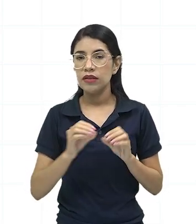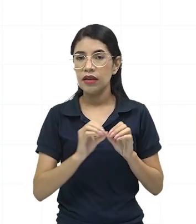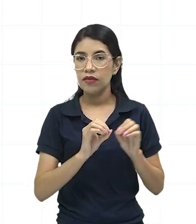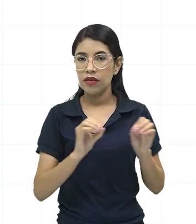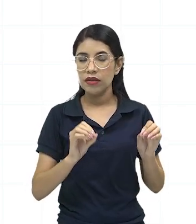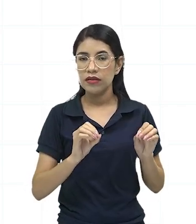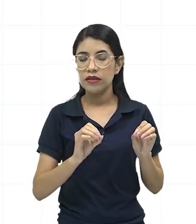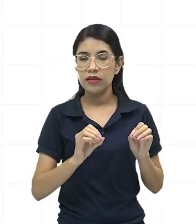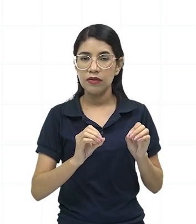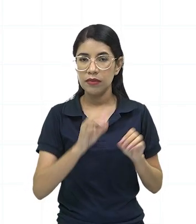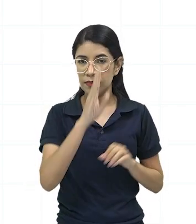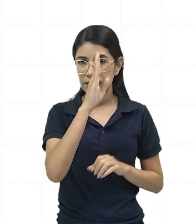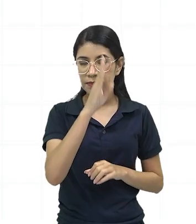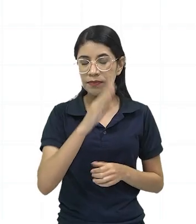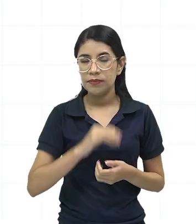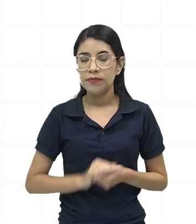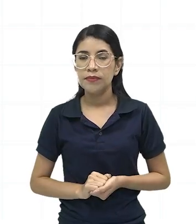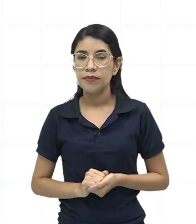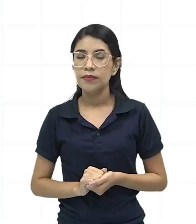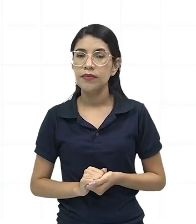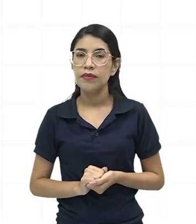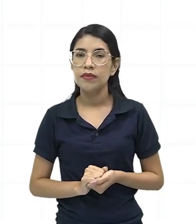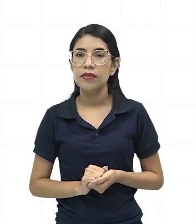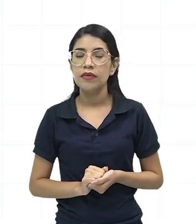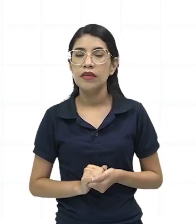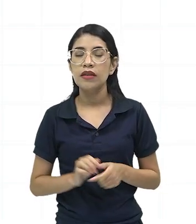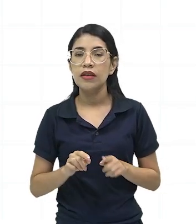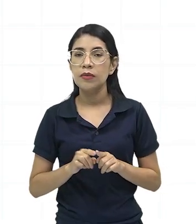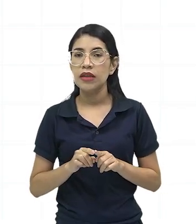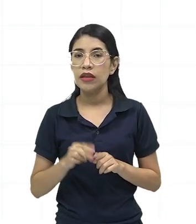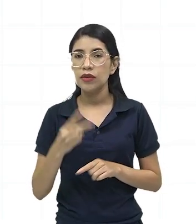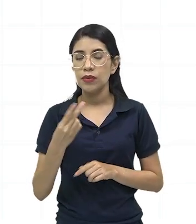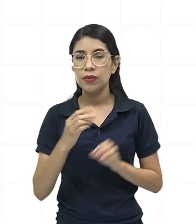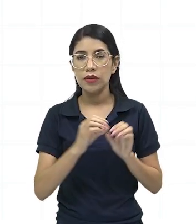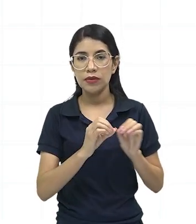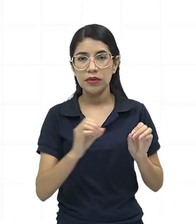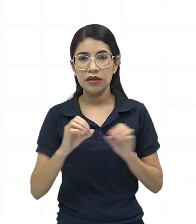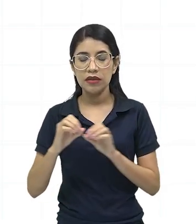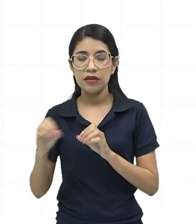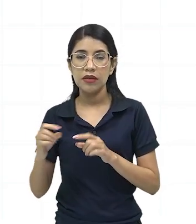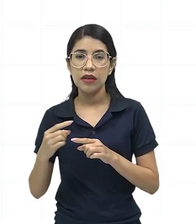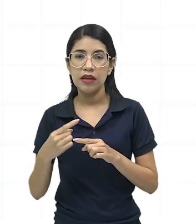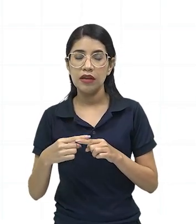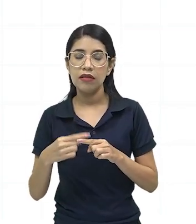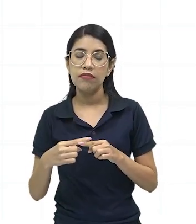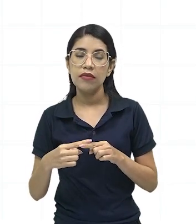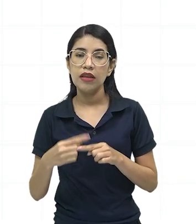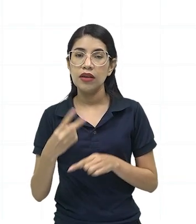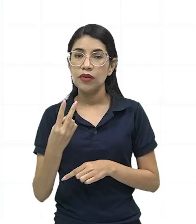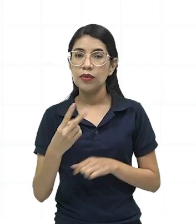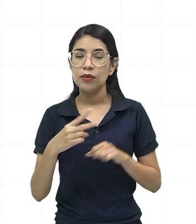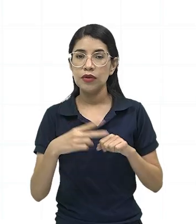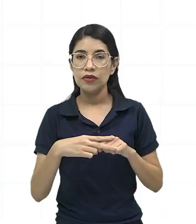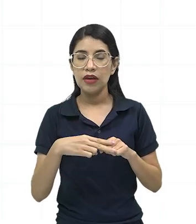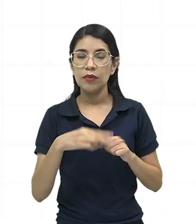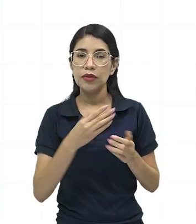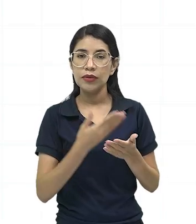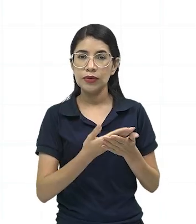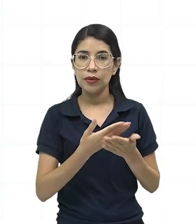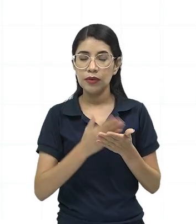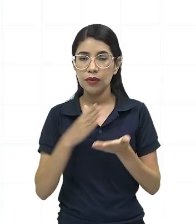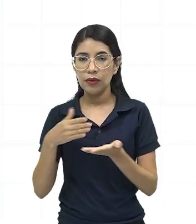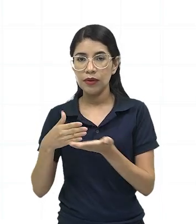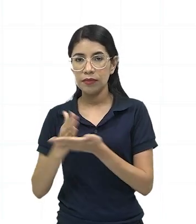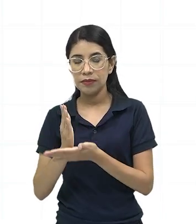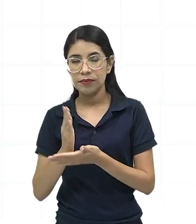nossa primeira oração. Lembrando que são mais de uma oração, porque nós temos um verbo, 2 verbos. Estudou e